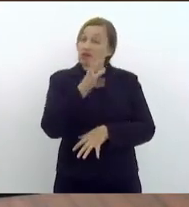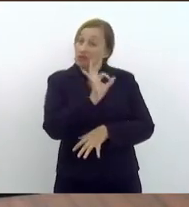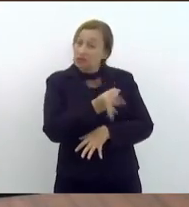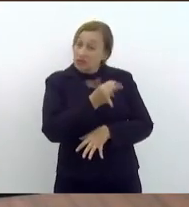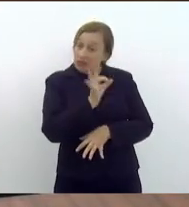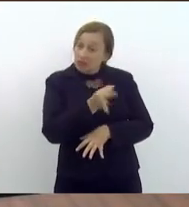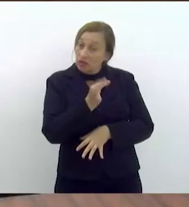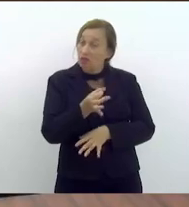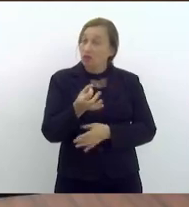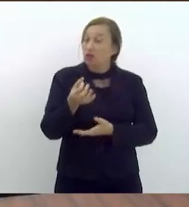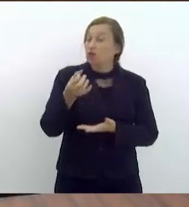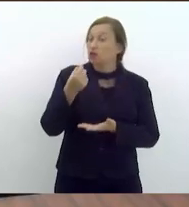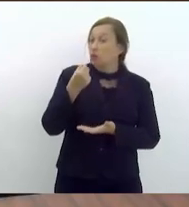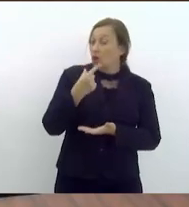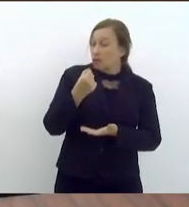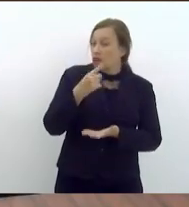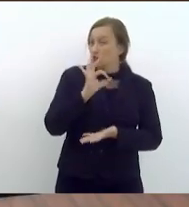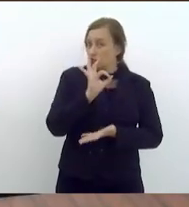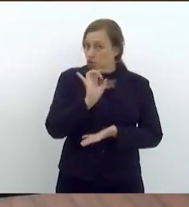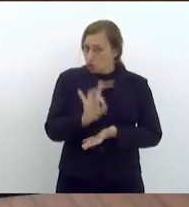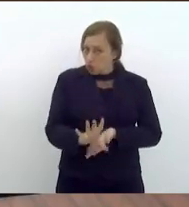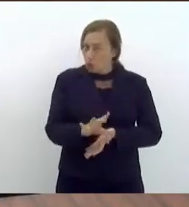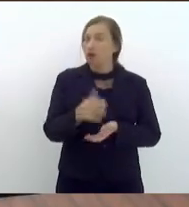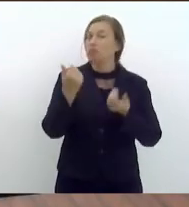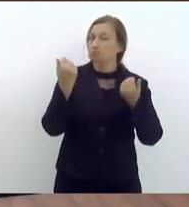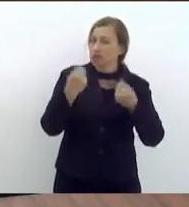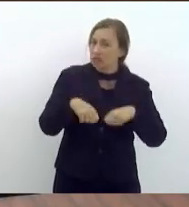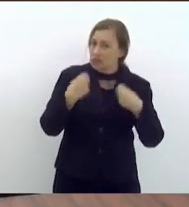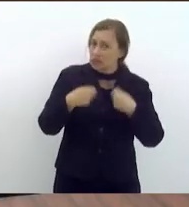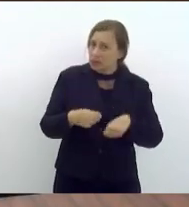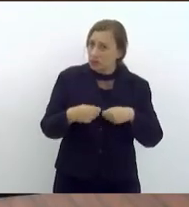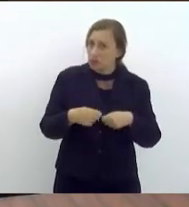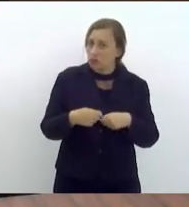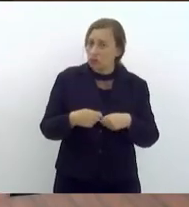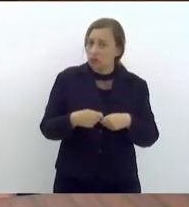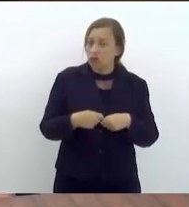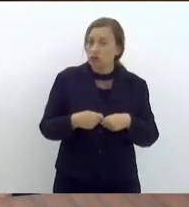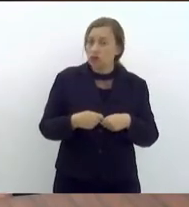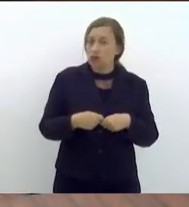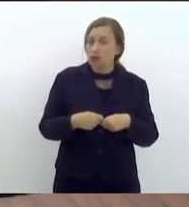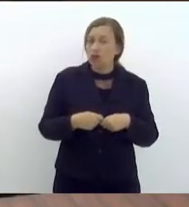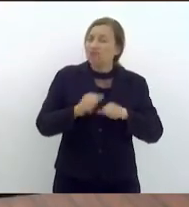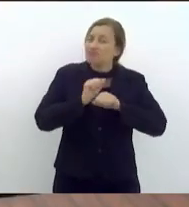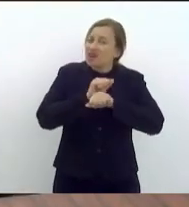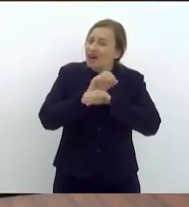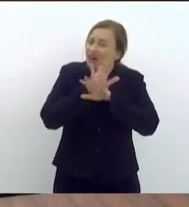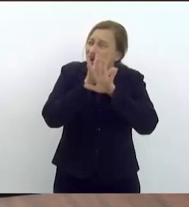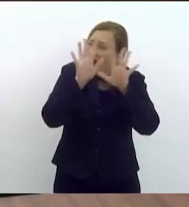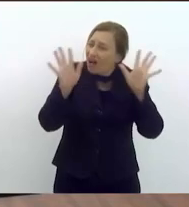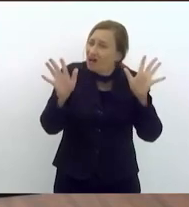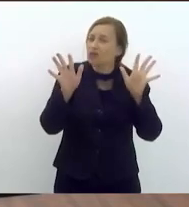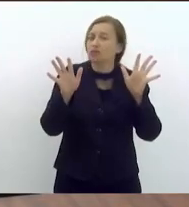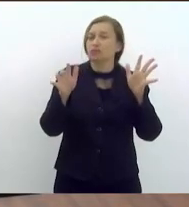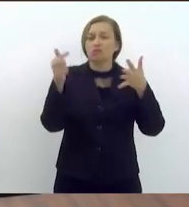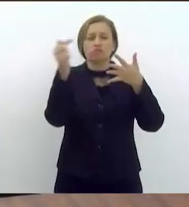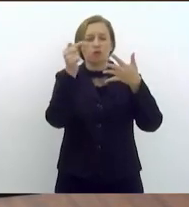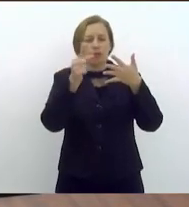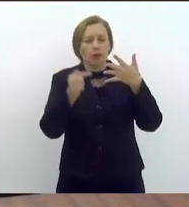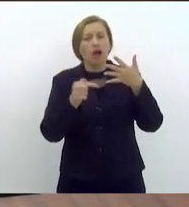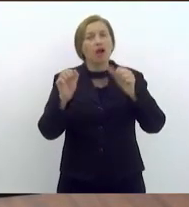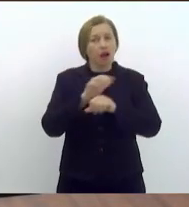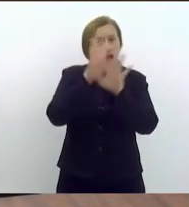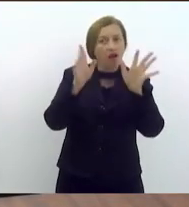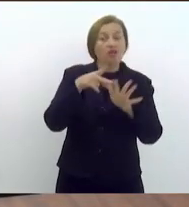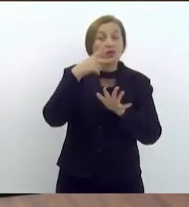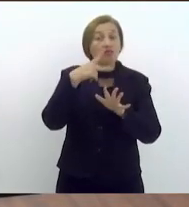de um medicamento né então é preciso que se torne que deixe isso bem claro né Nós estamos falando de um